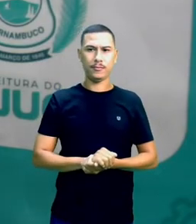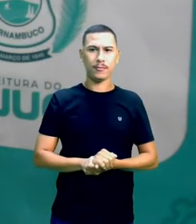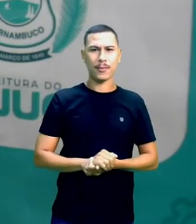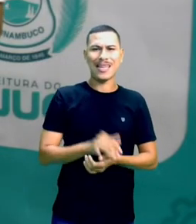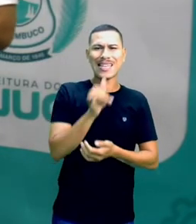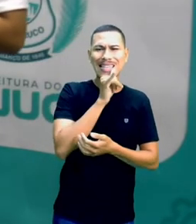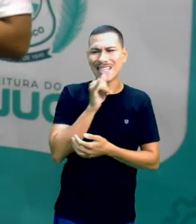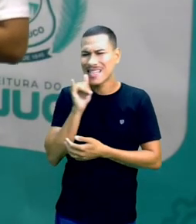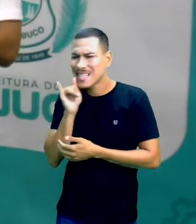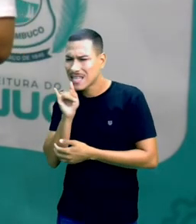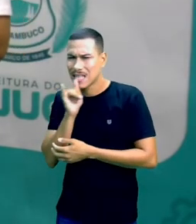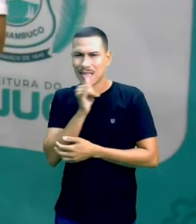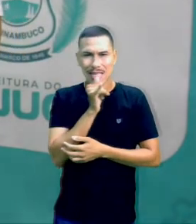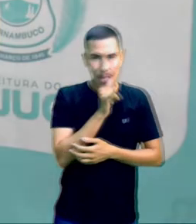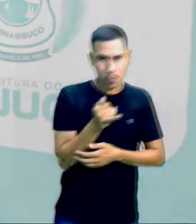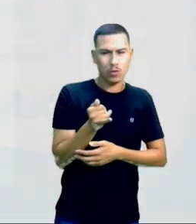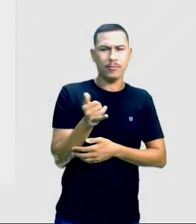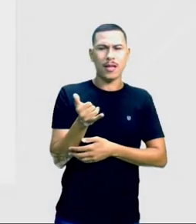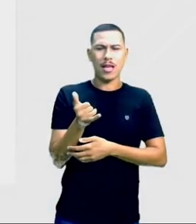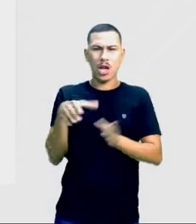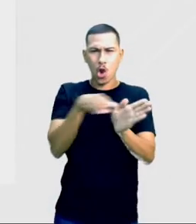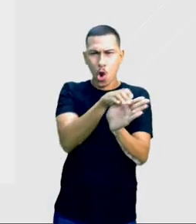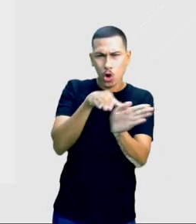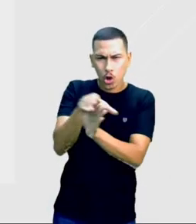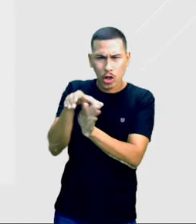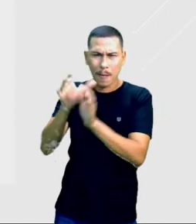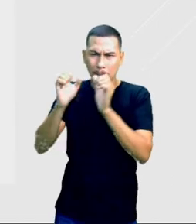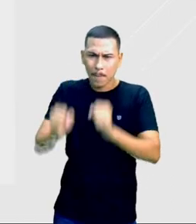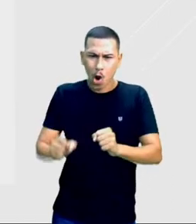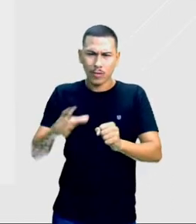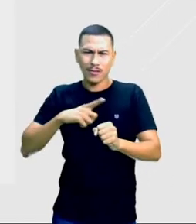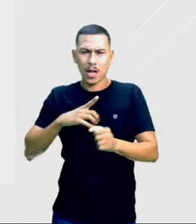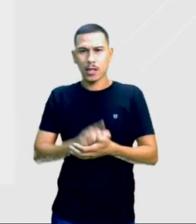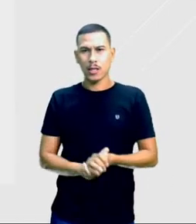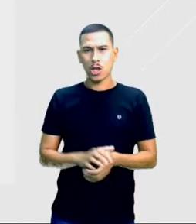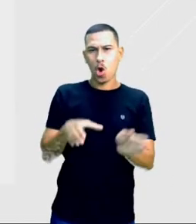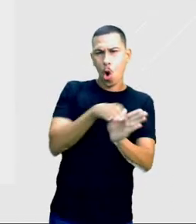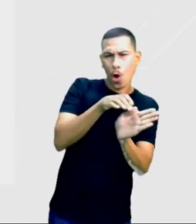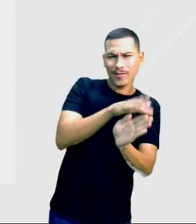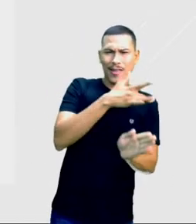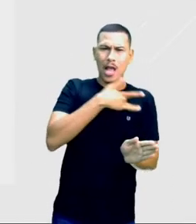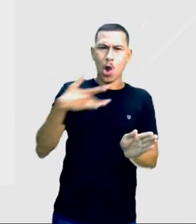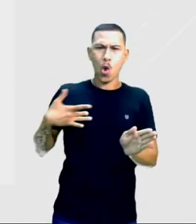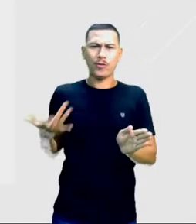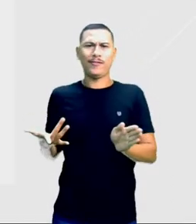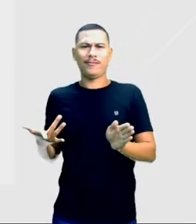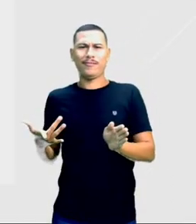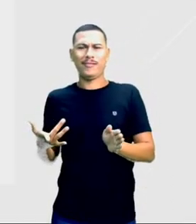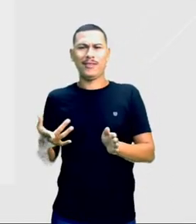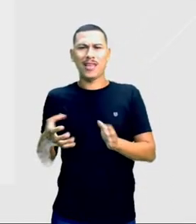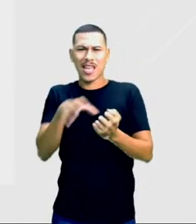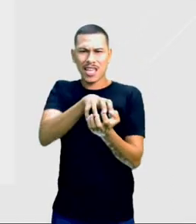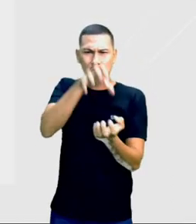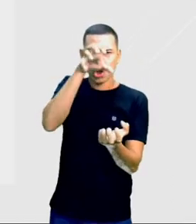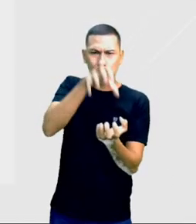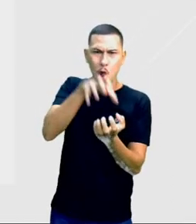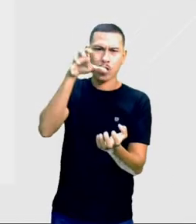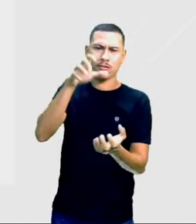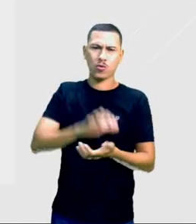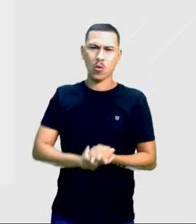Exemplos de conselhos que podem existir no município, nos municípios. Saúde, idosos, meio ambiente,